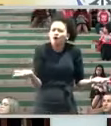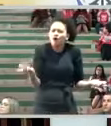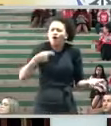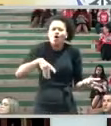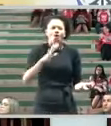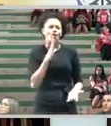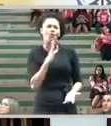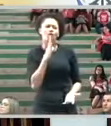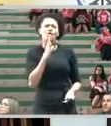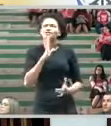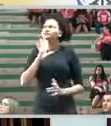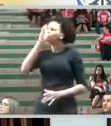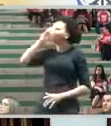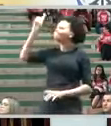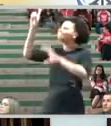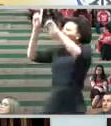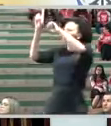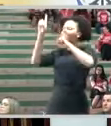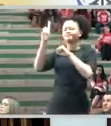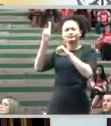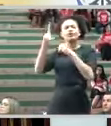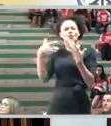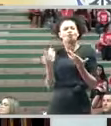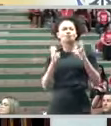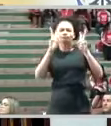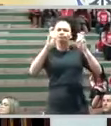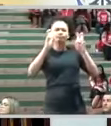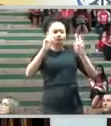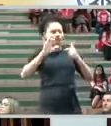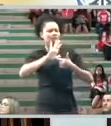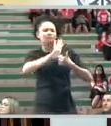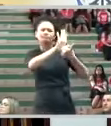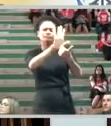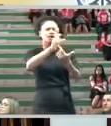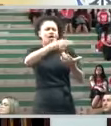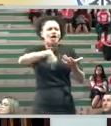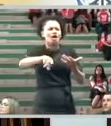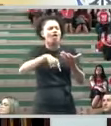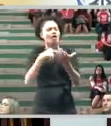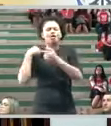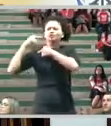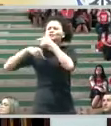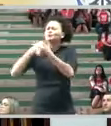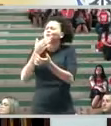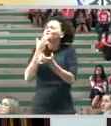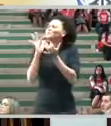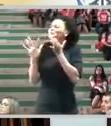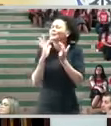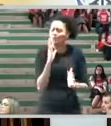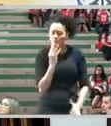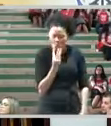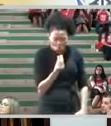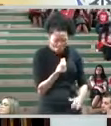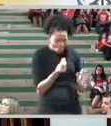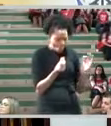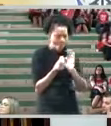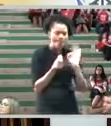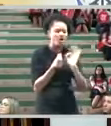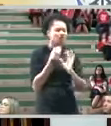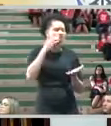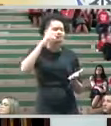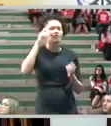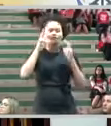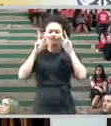procurar conhecer a Deus, conforme o tema proposto. E esta geração entra sem conhecimento de Deus. Eles não olham